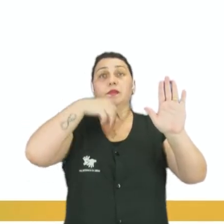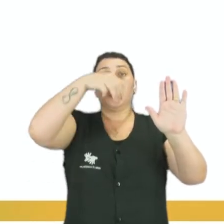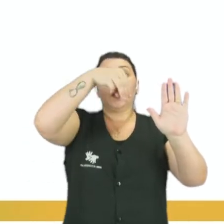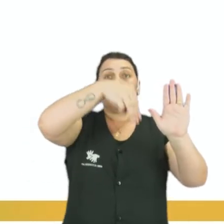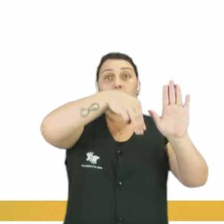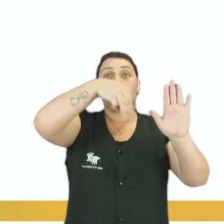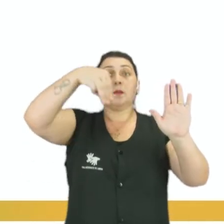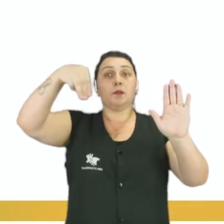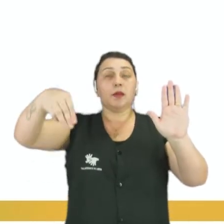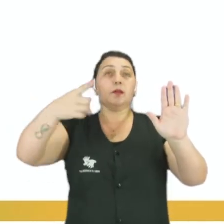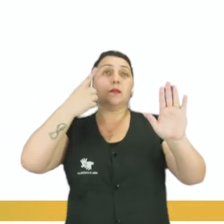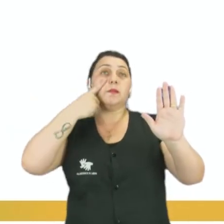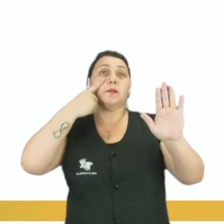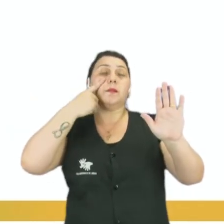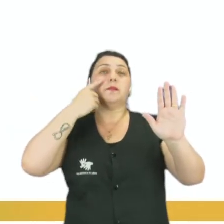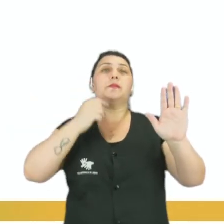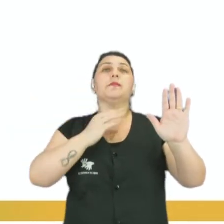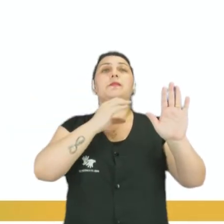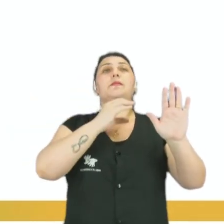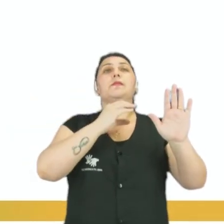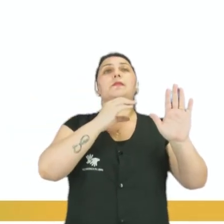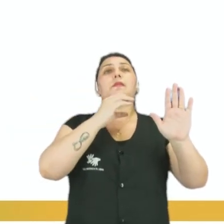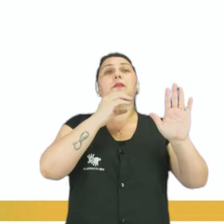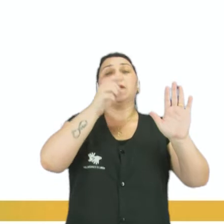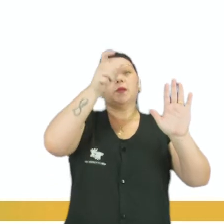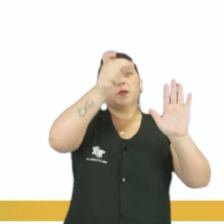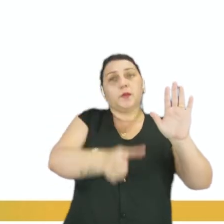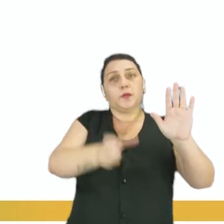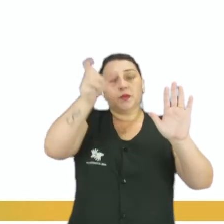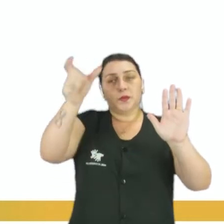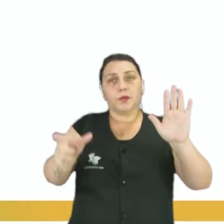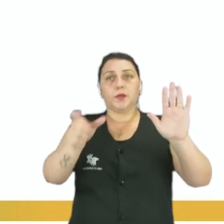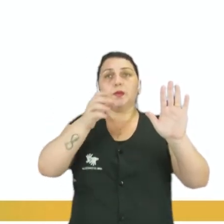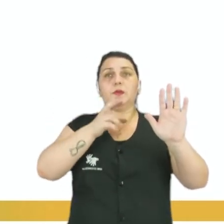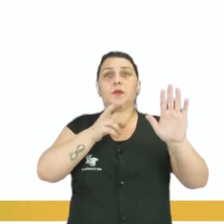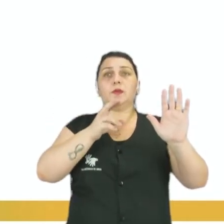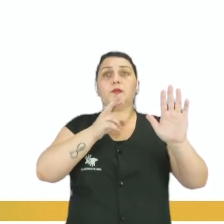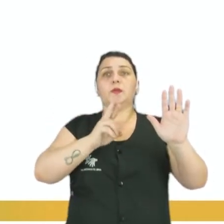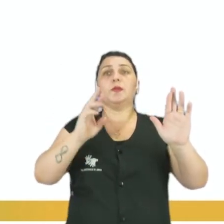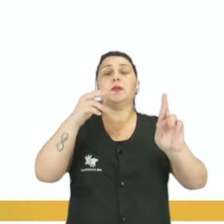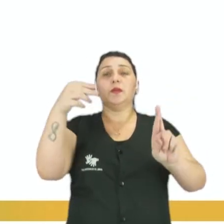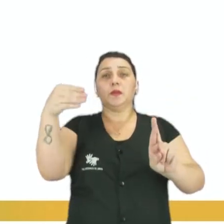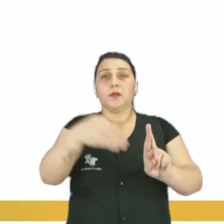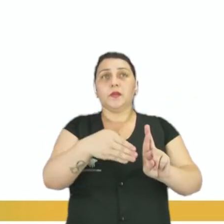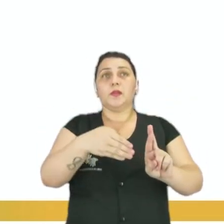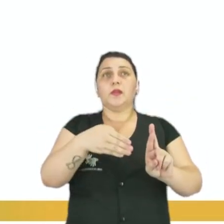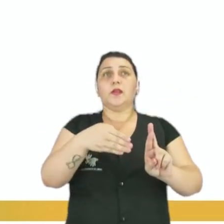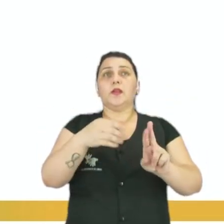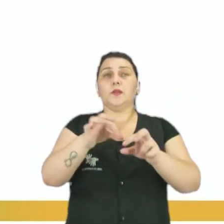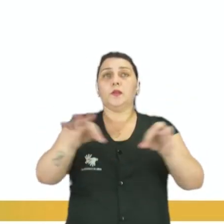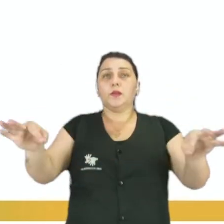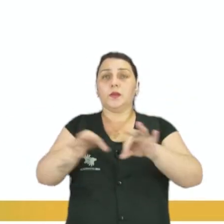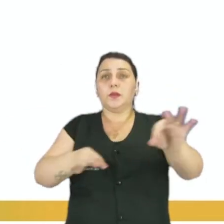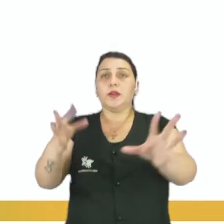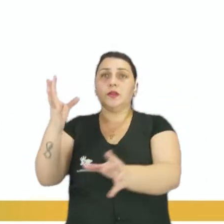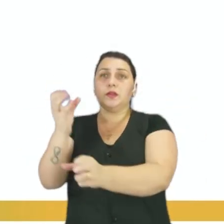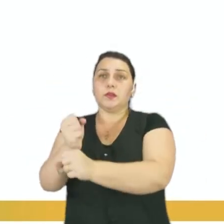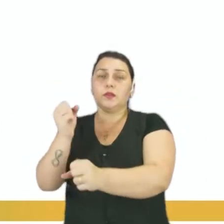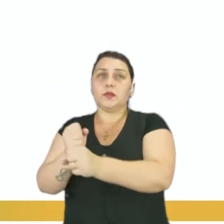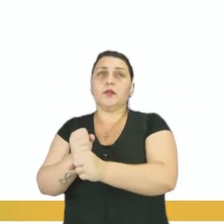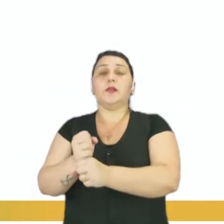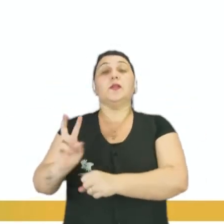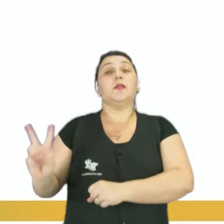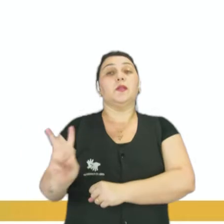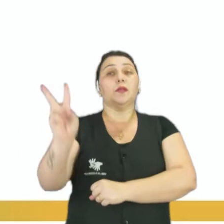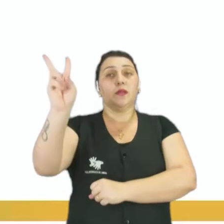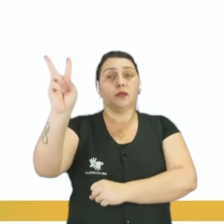discriminado essa tabela da seguinte forma duas colunas né uma representando o comprimento e a outra total e nós